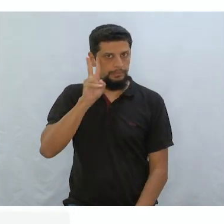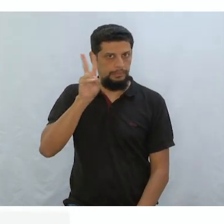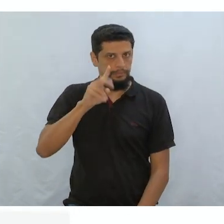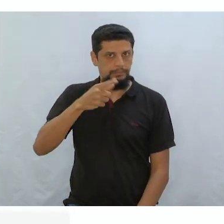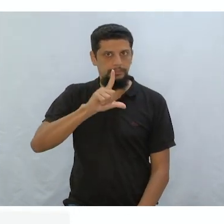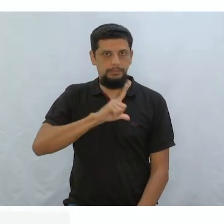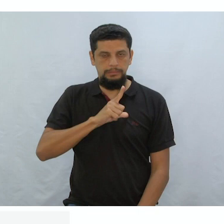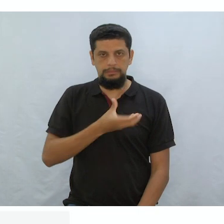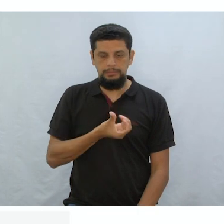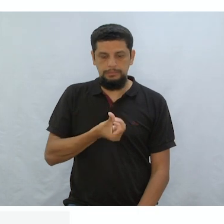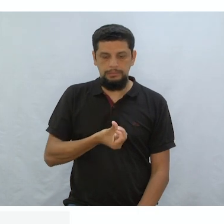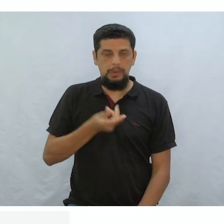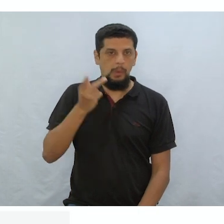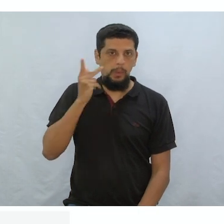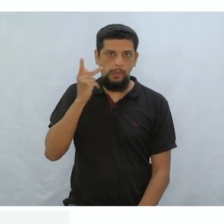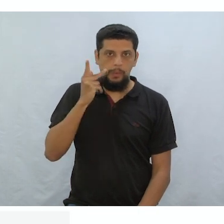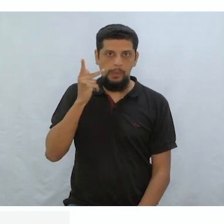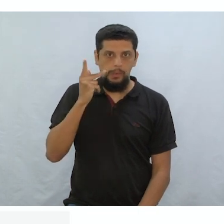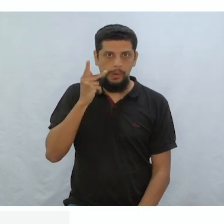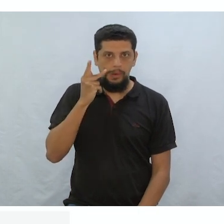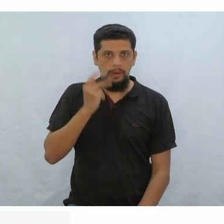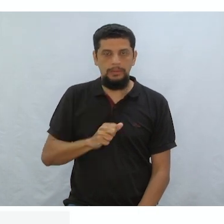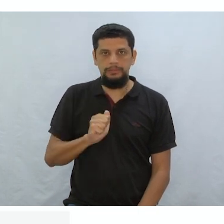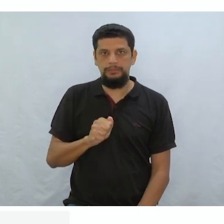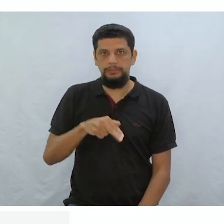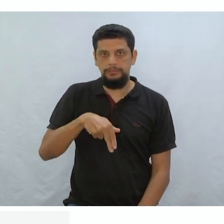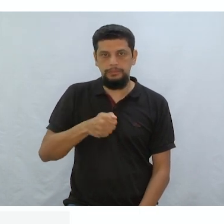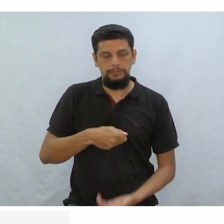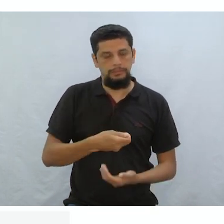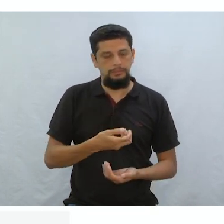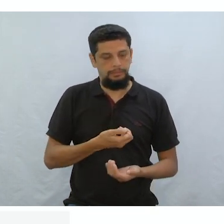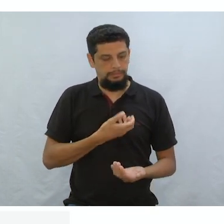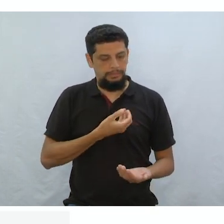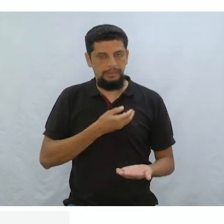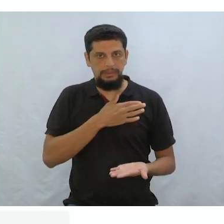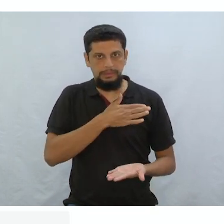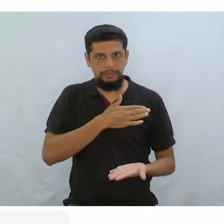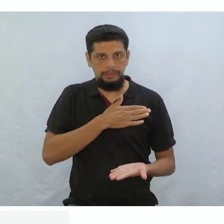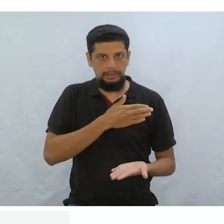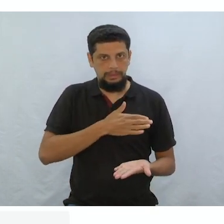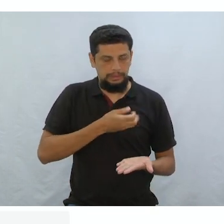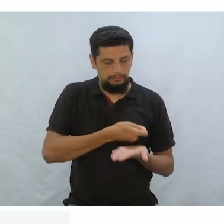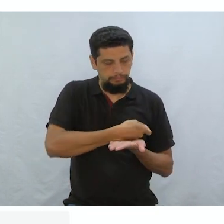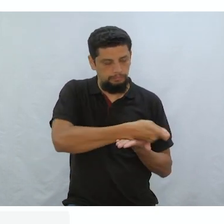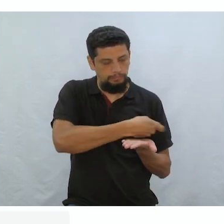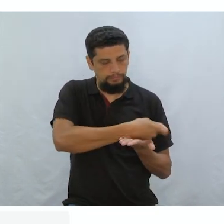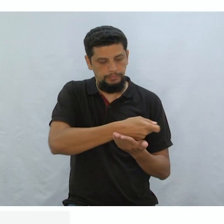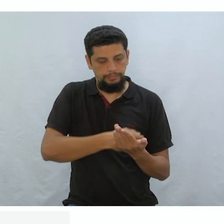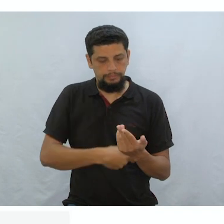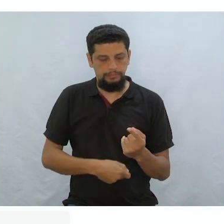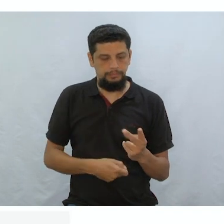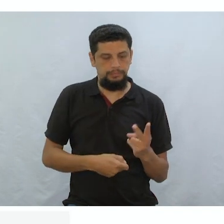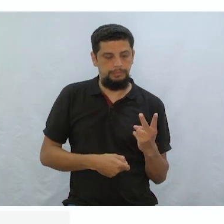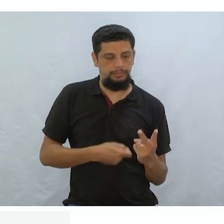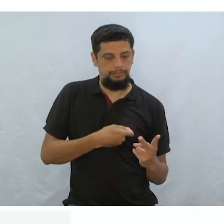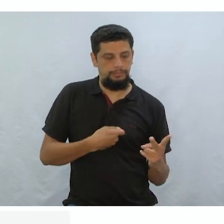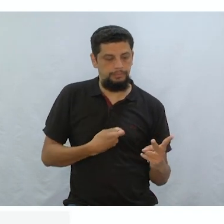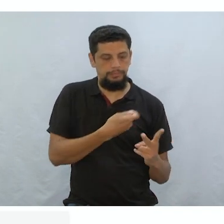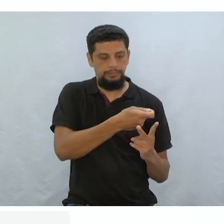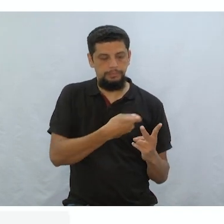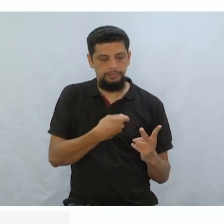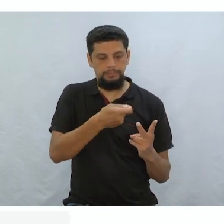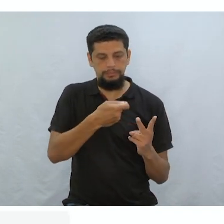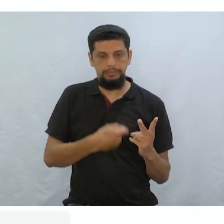Lembram que tínhamos 6 balas e a Ana gostaria de dividir entre ela e mais 2 colegas, né? Então, olhem lá